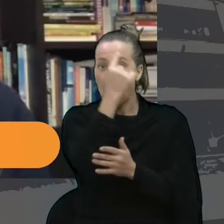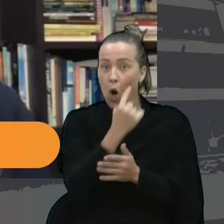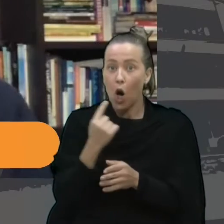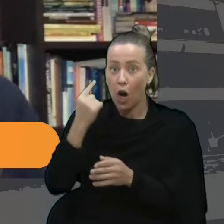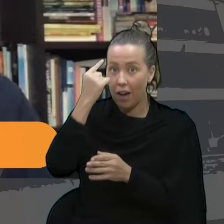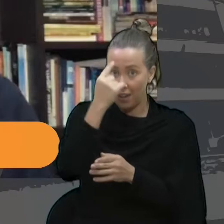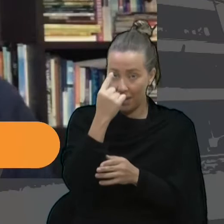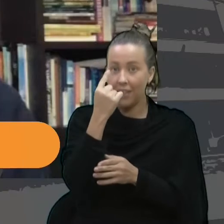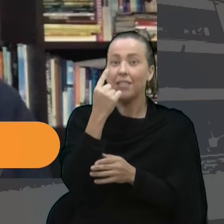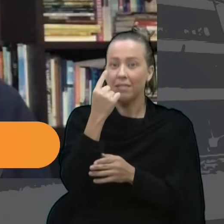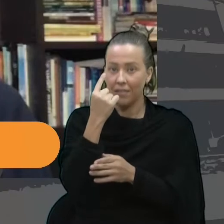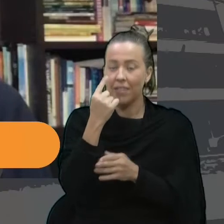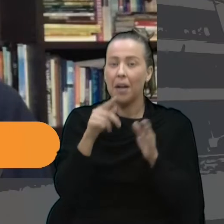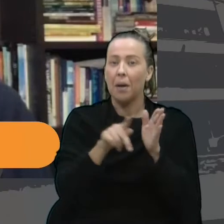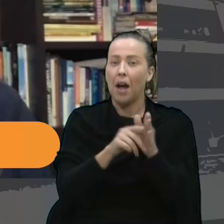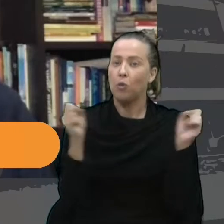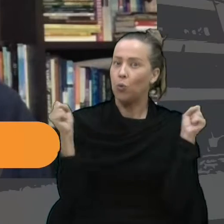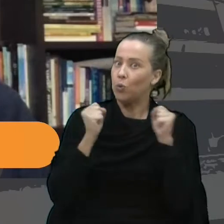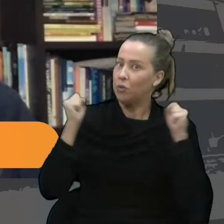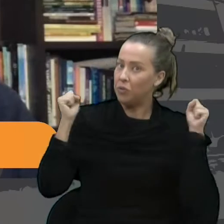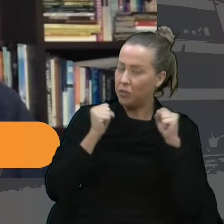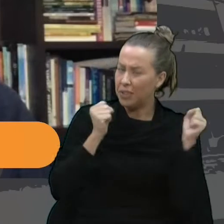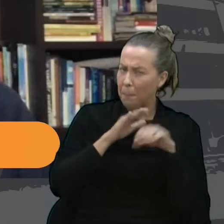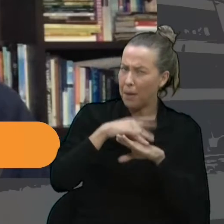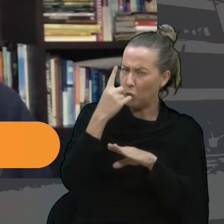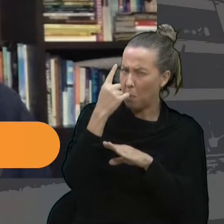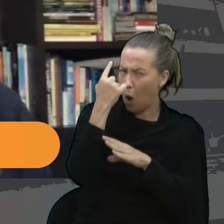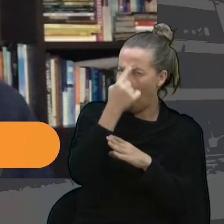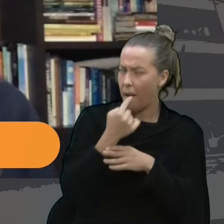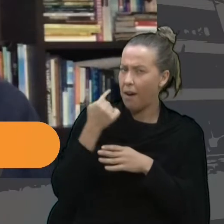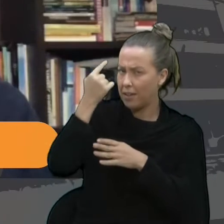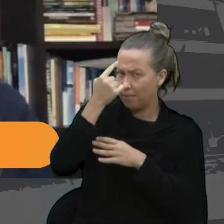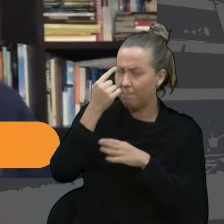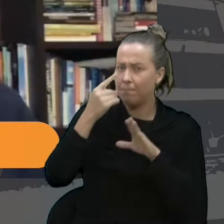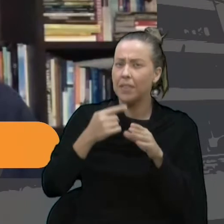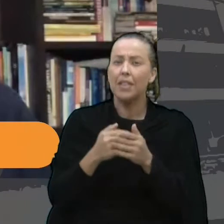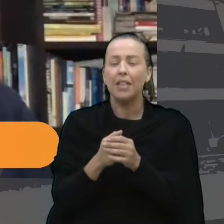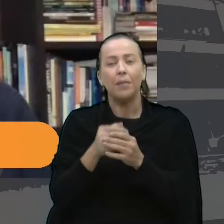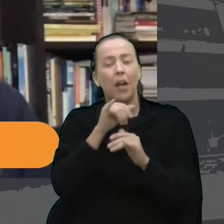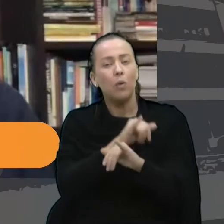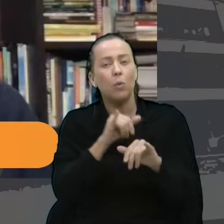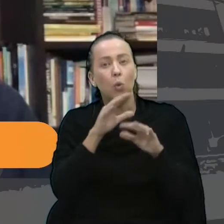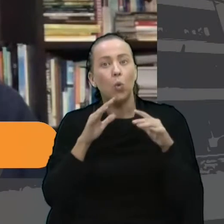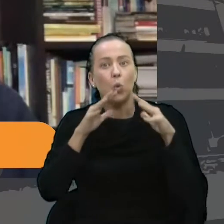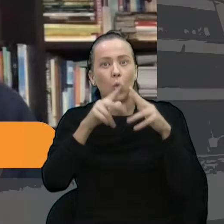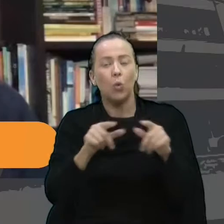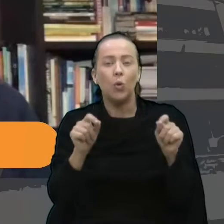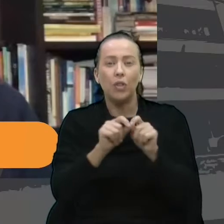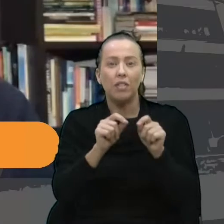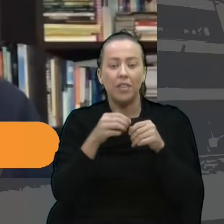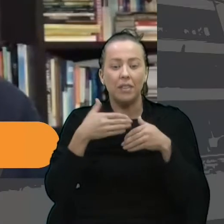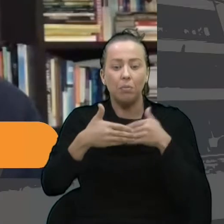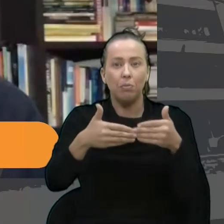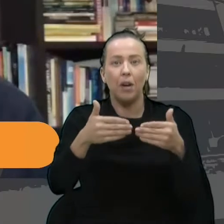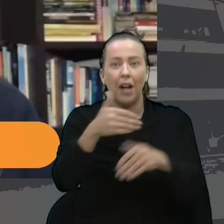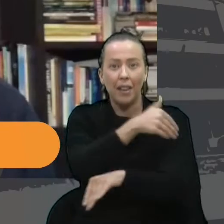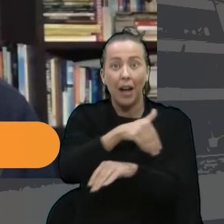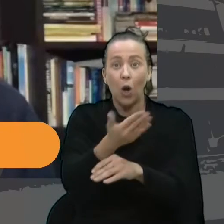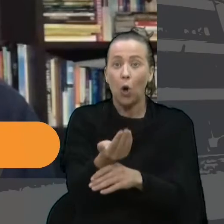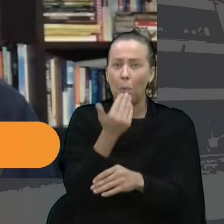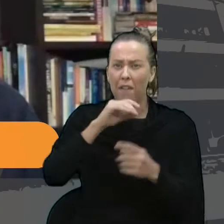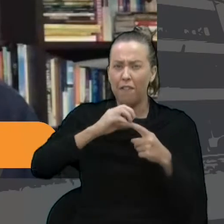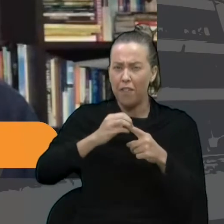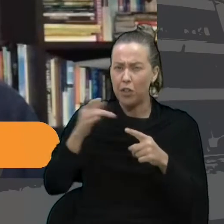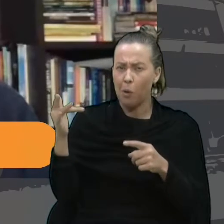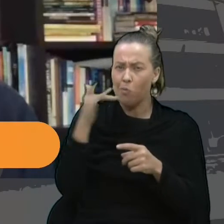para atividade física, um pouquinho mais de 1 hora, né? Das coisas que eu tive que fazer na rua, comer uma feijoada com